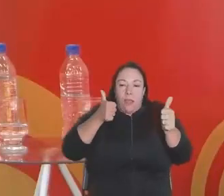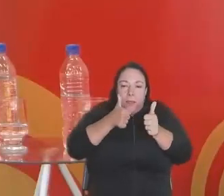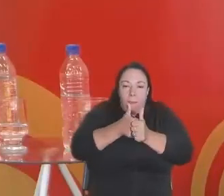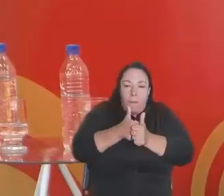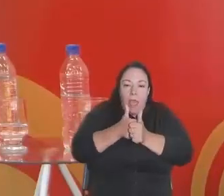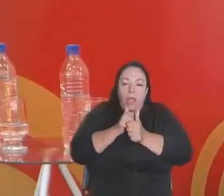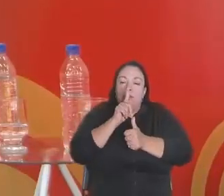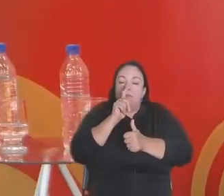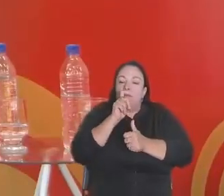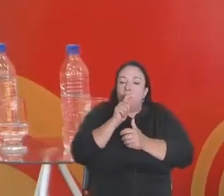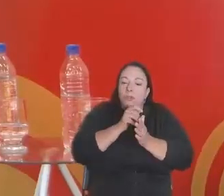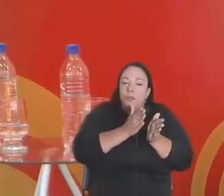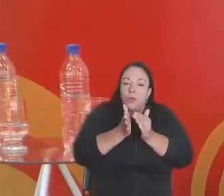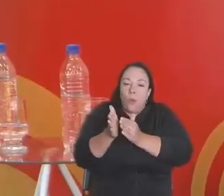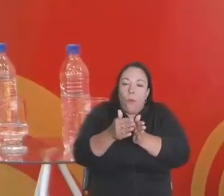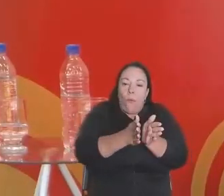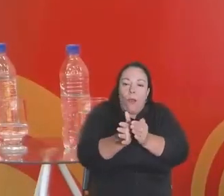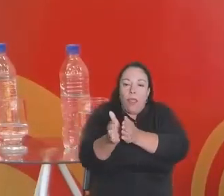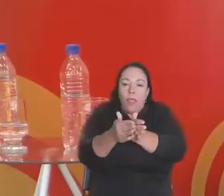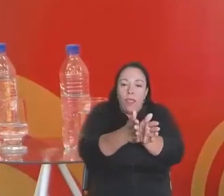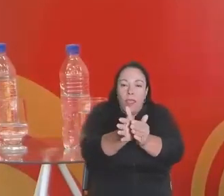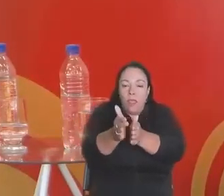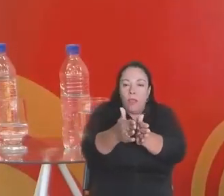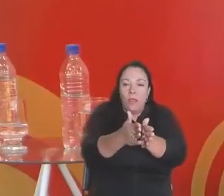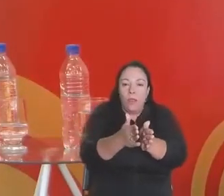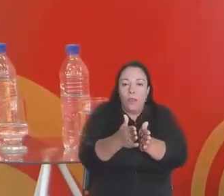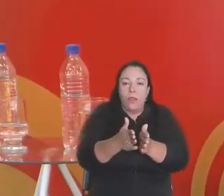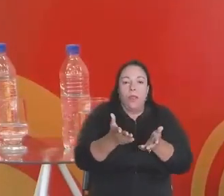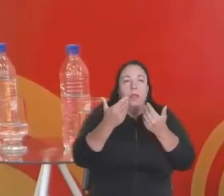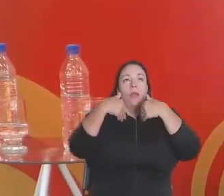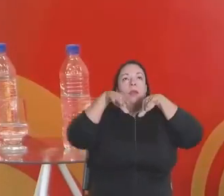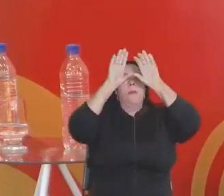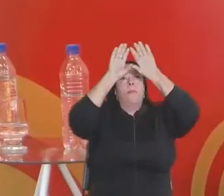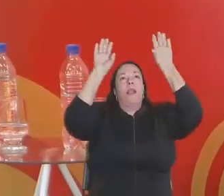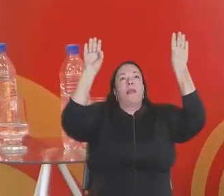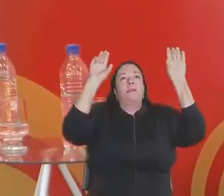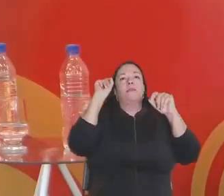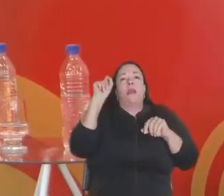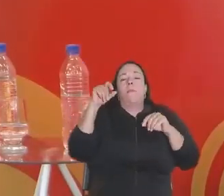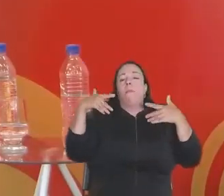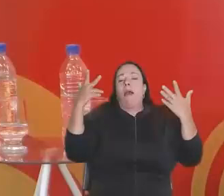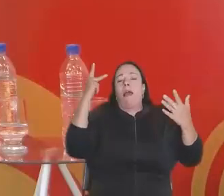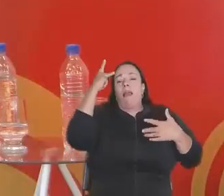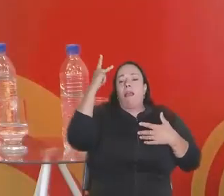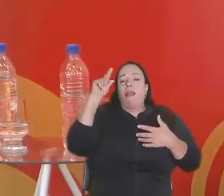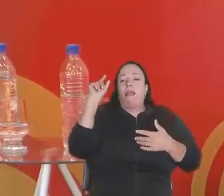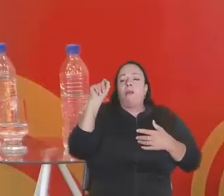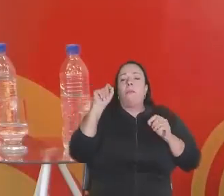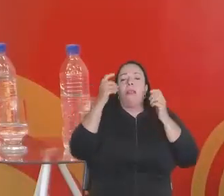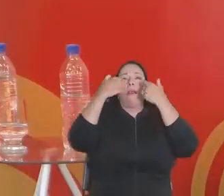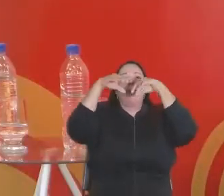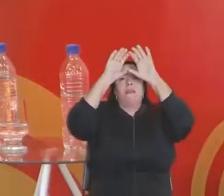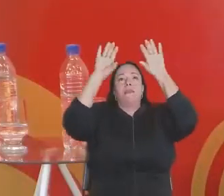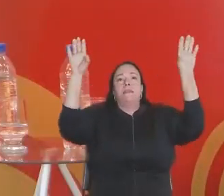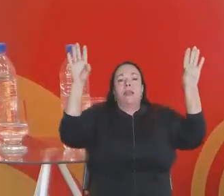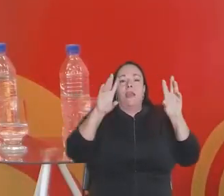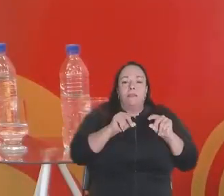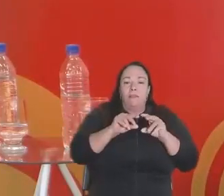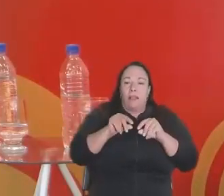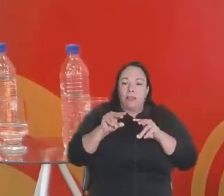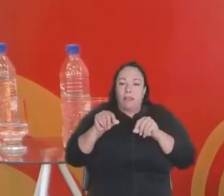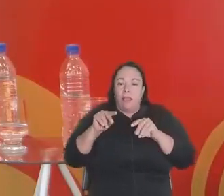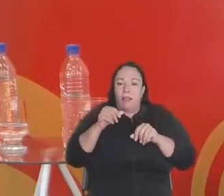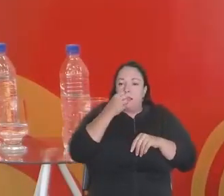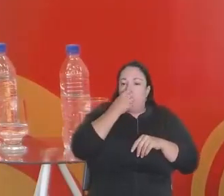muito bonito. Aí começava praquecel, né? Praquecel. Aí um colega nosso, se a terra é tão boa, né? E